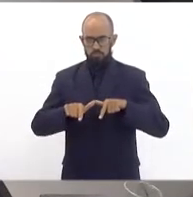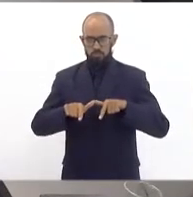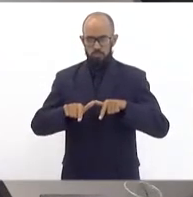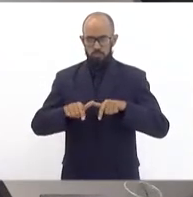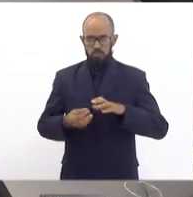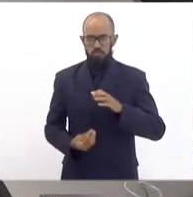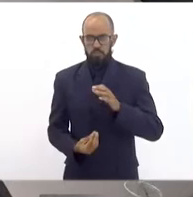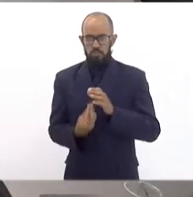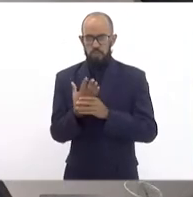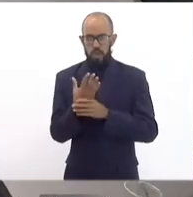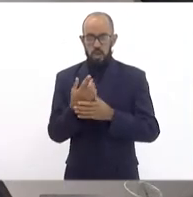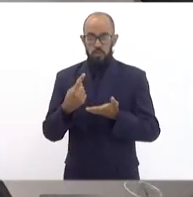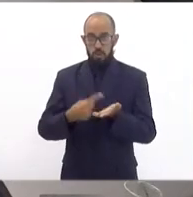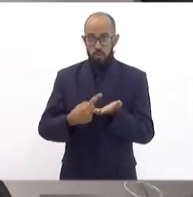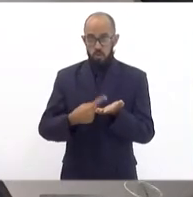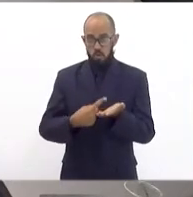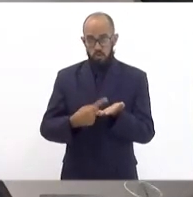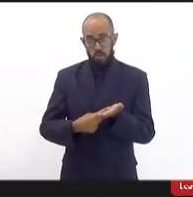formulada e acordada